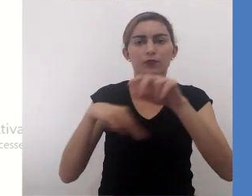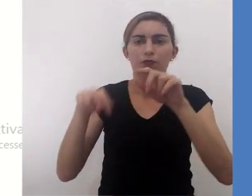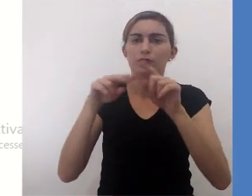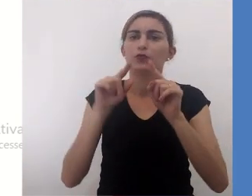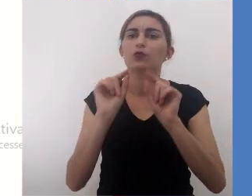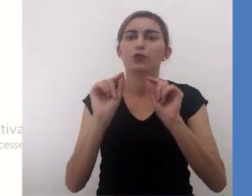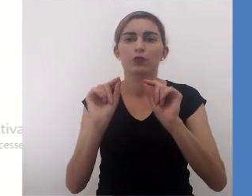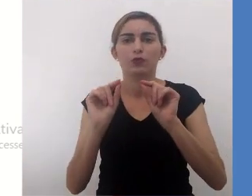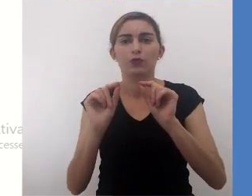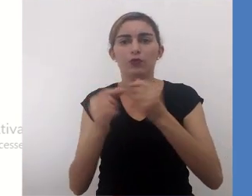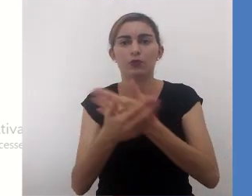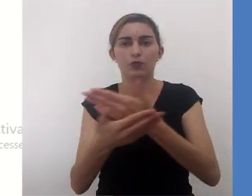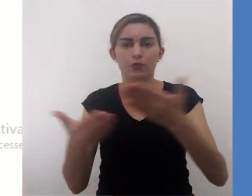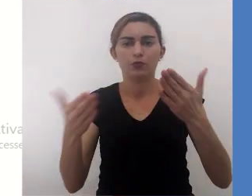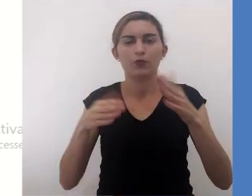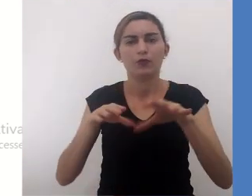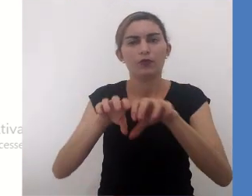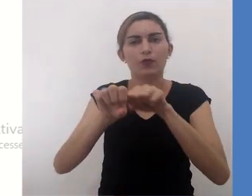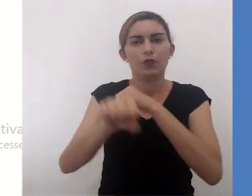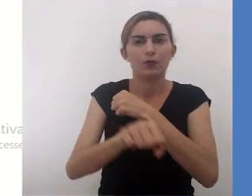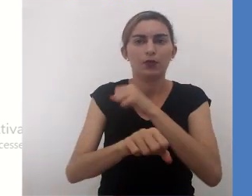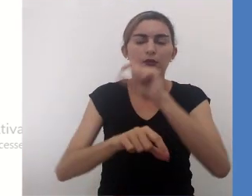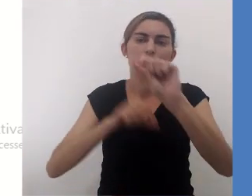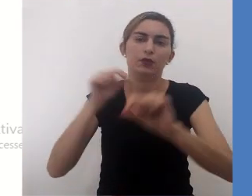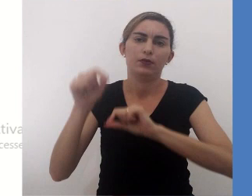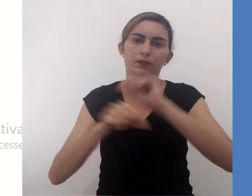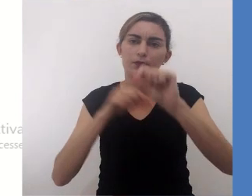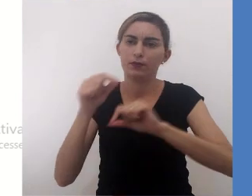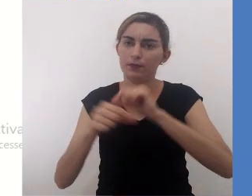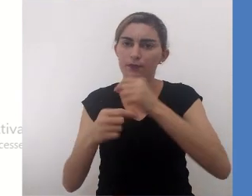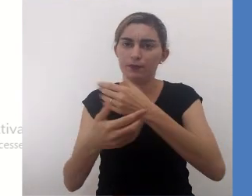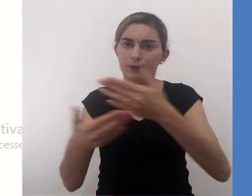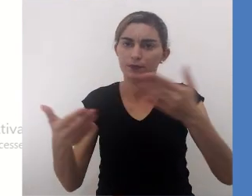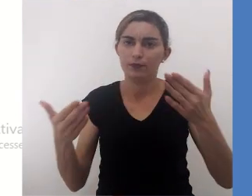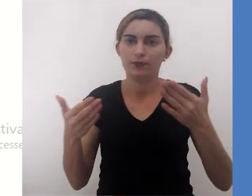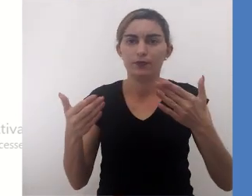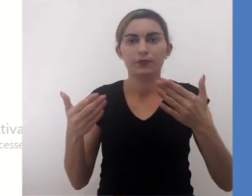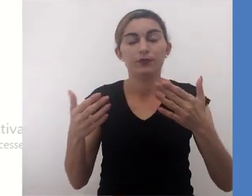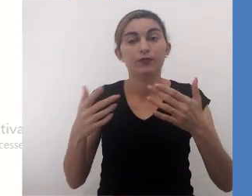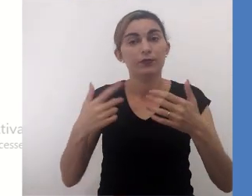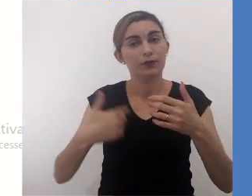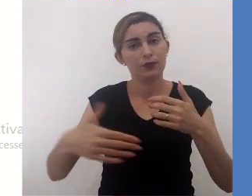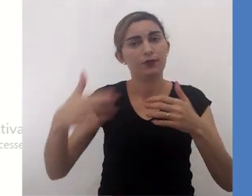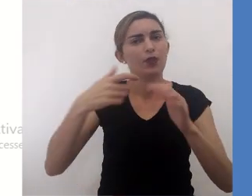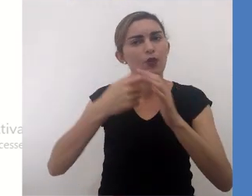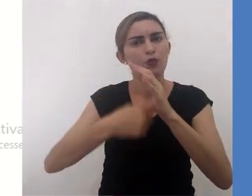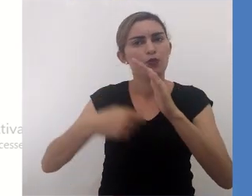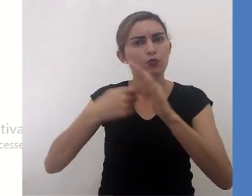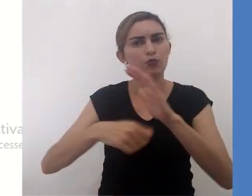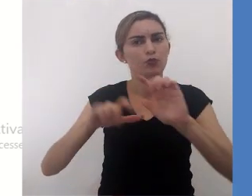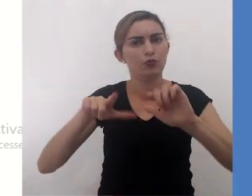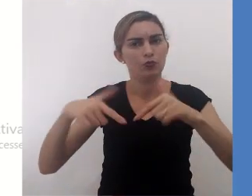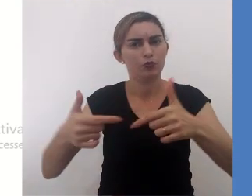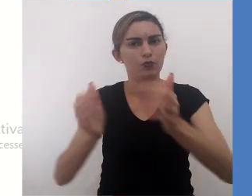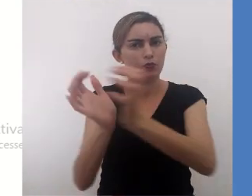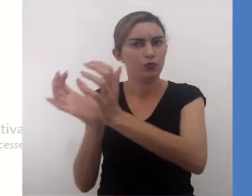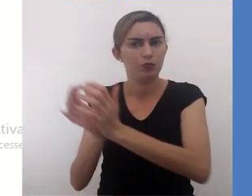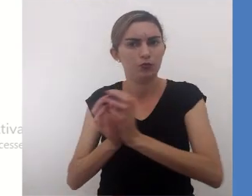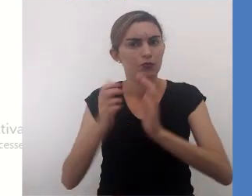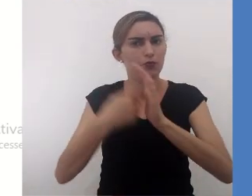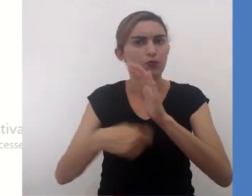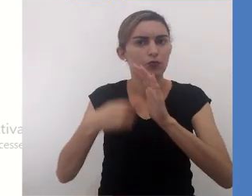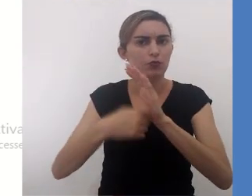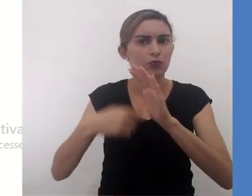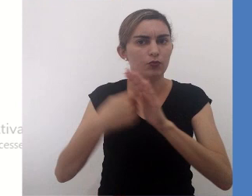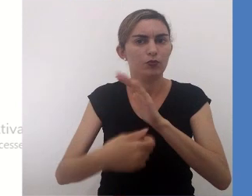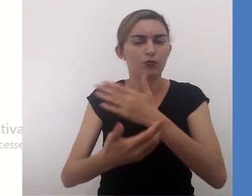e a formação de outro que substitui. Aí vem a luta de classes tão definida colocada